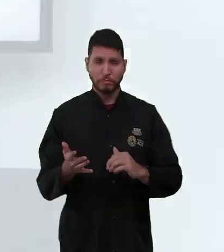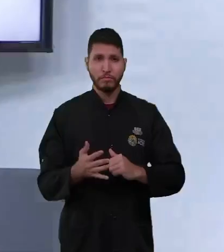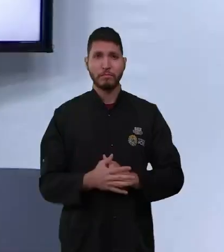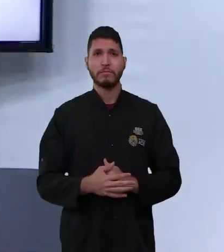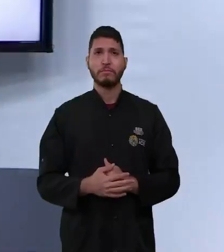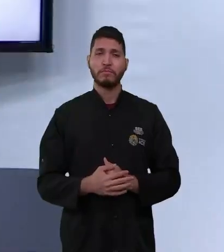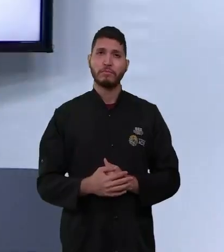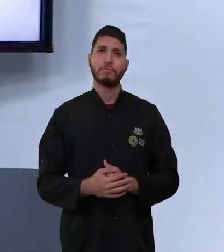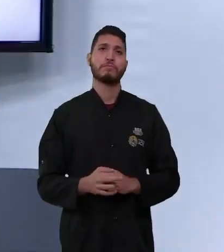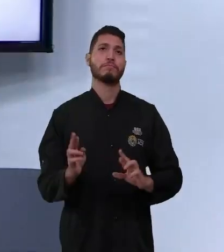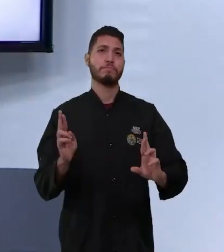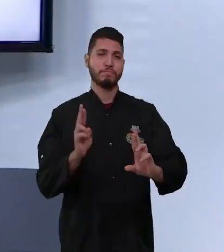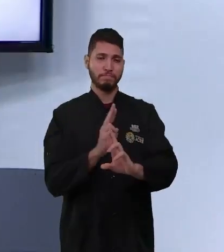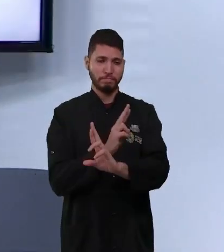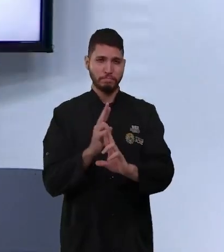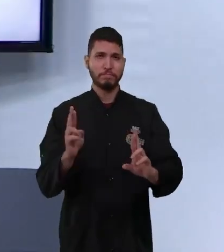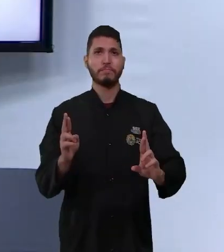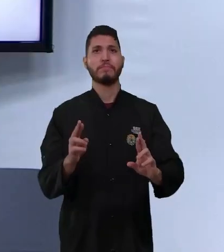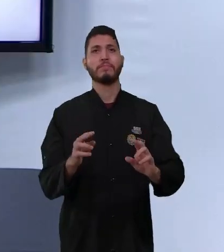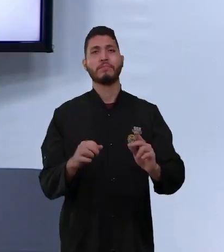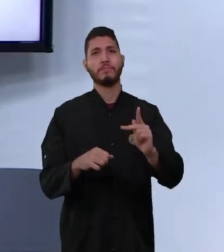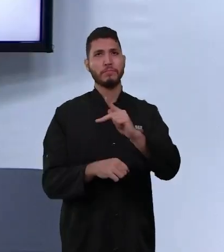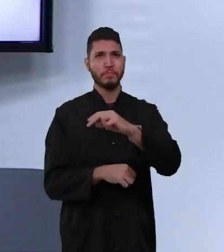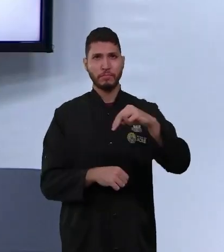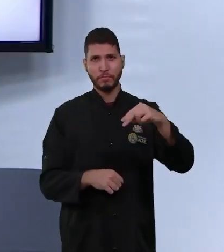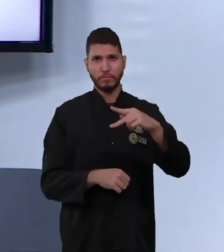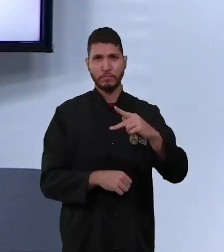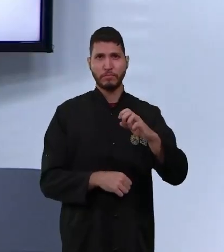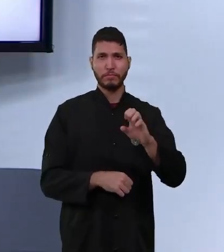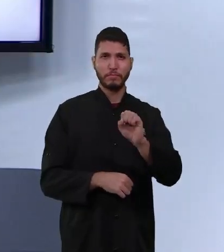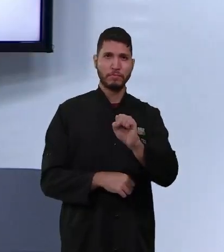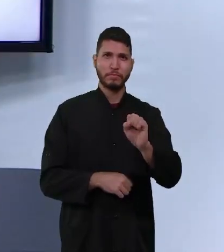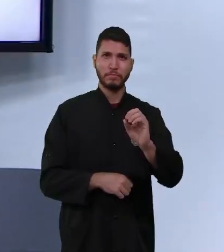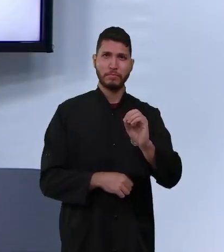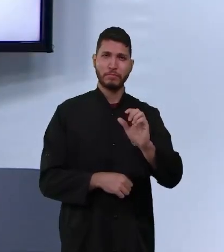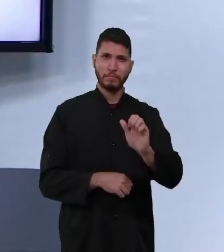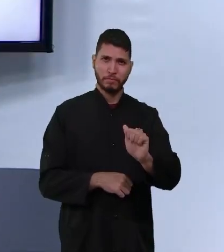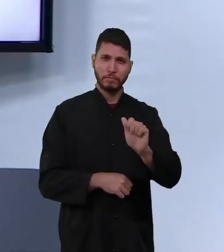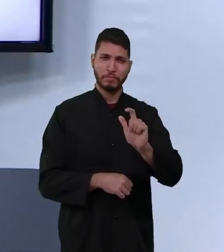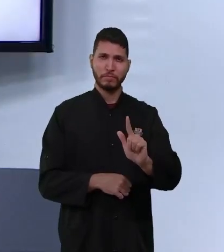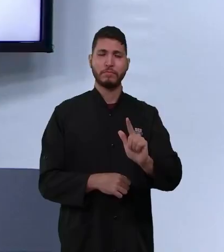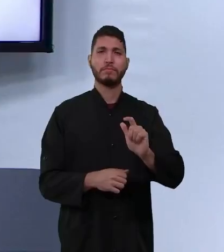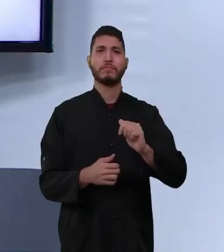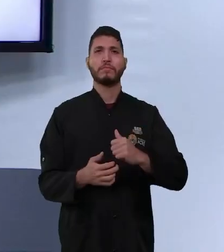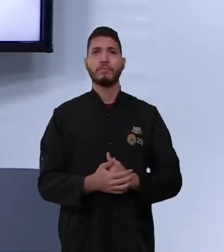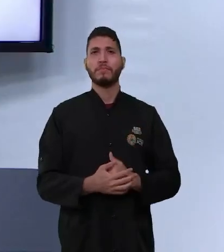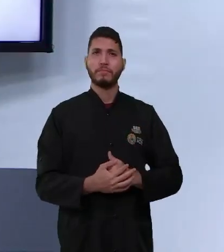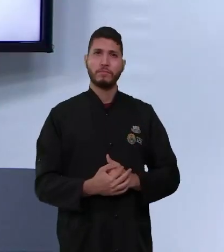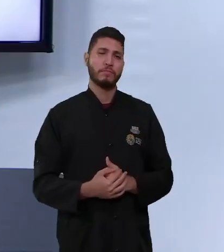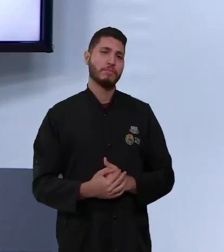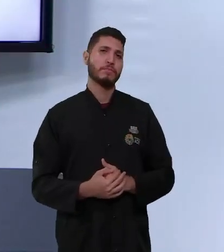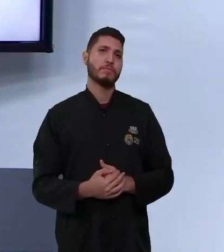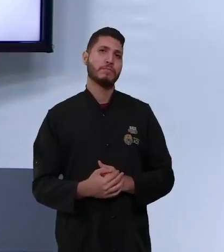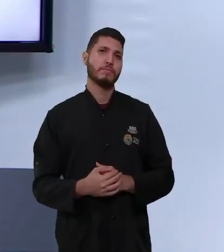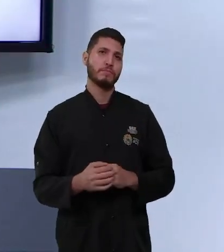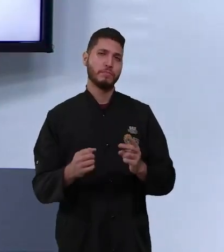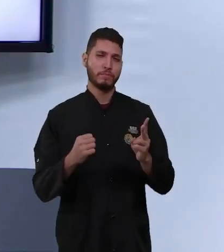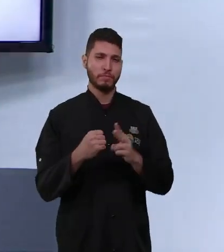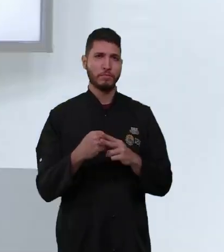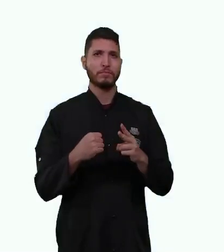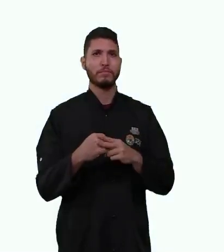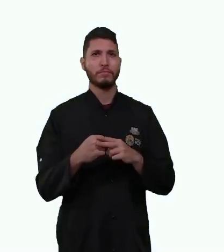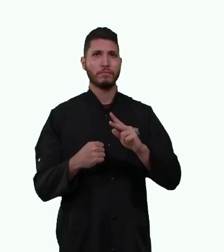para relacionar o pronome pessoal com a forma correta do verbo hablar. Então,